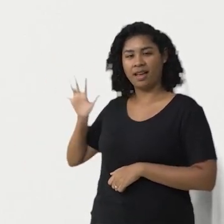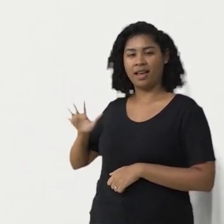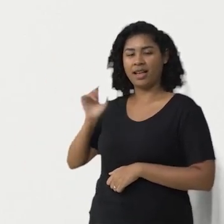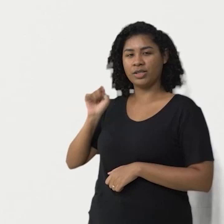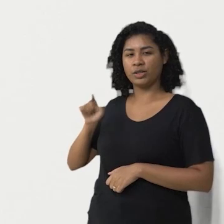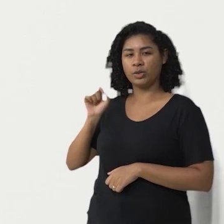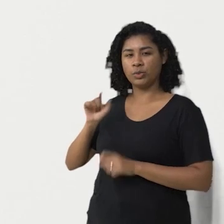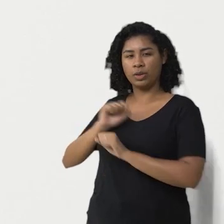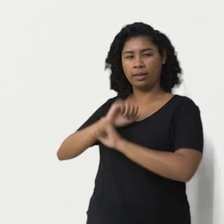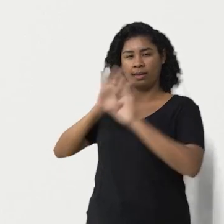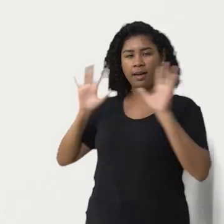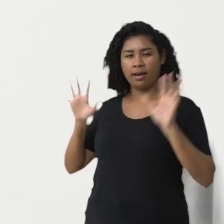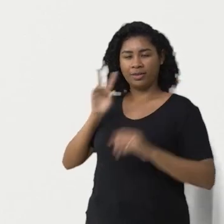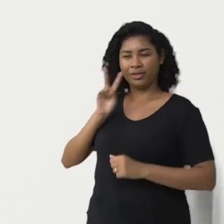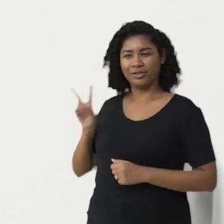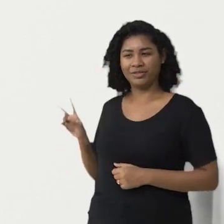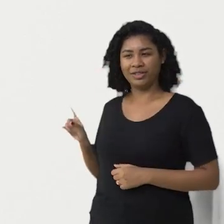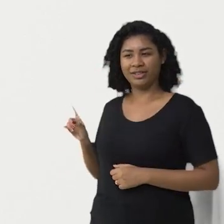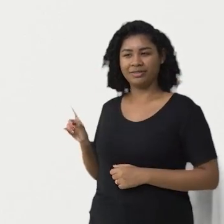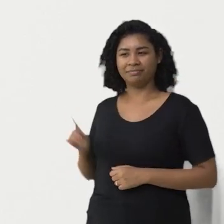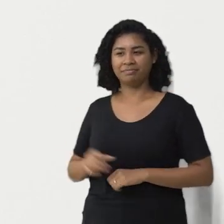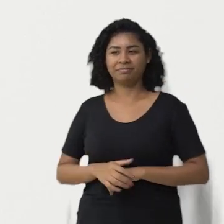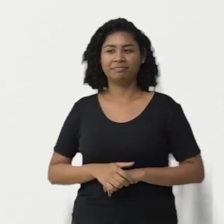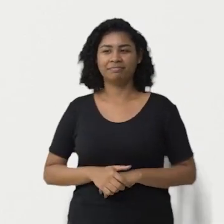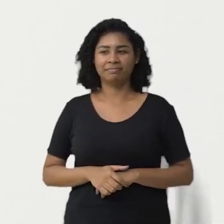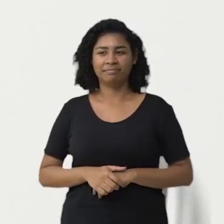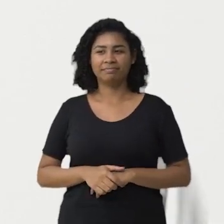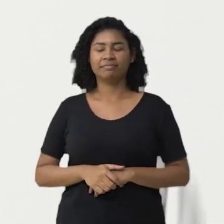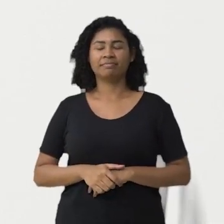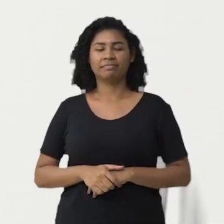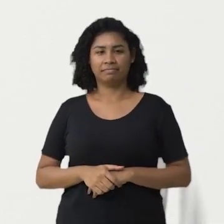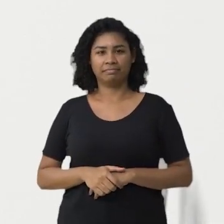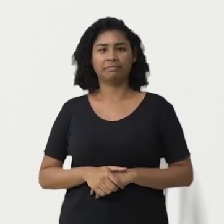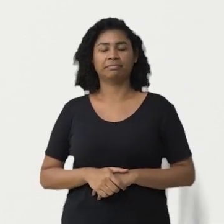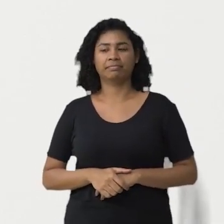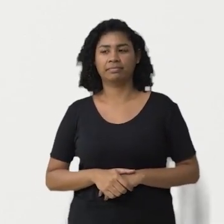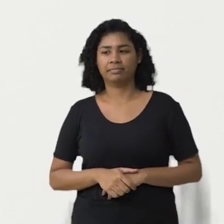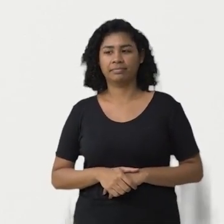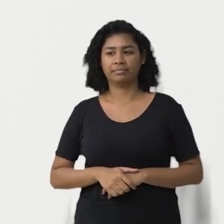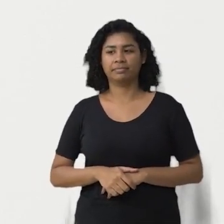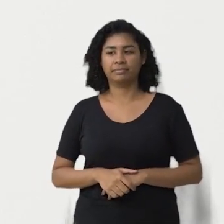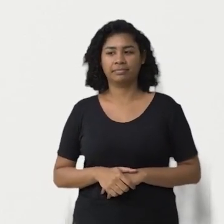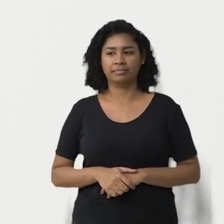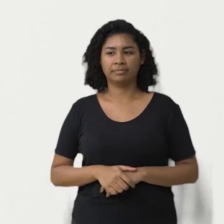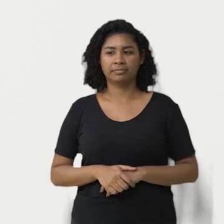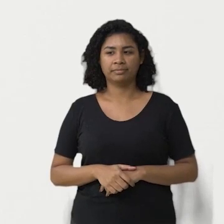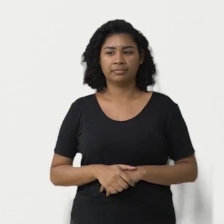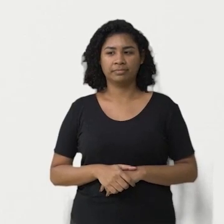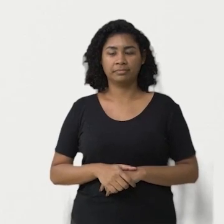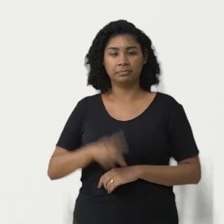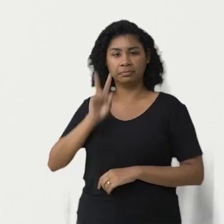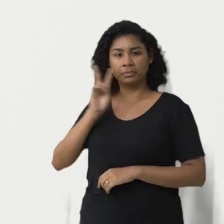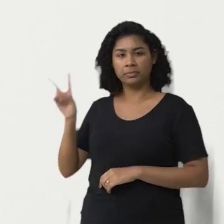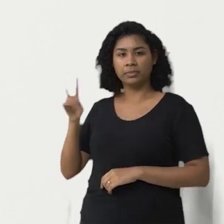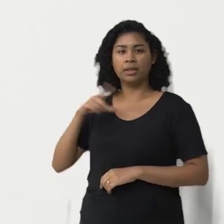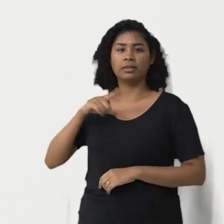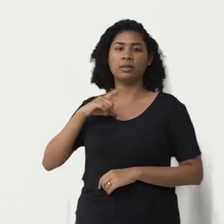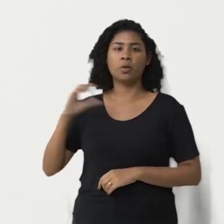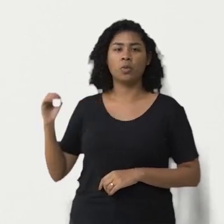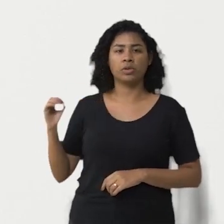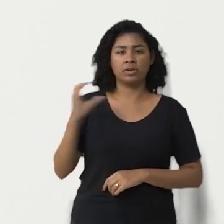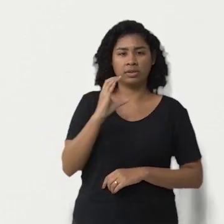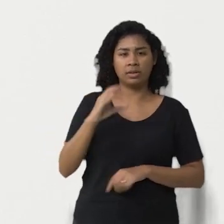vai ter a parte do Atlântico Nordeste Ocidental, vamos ter a